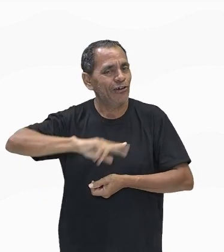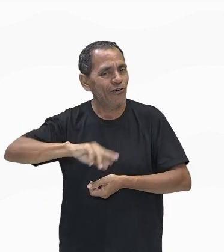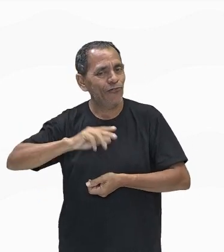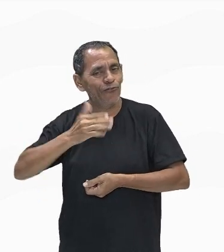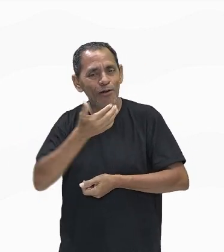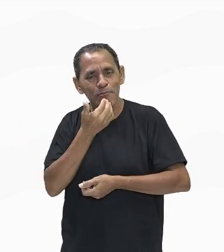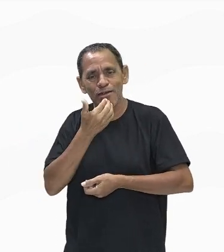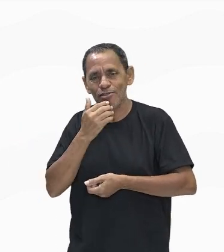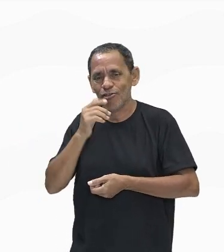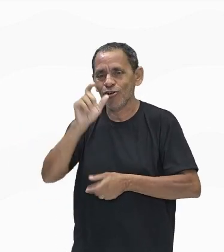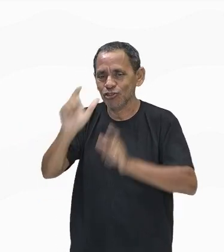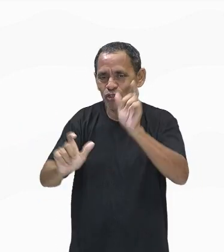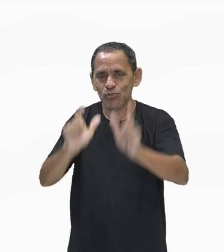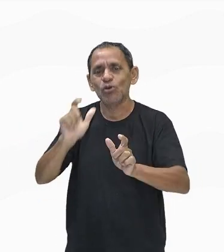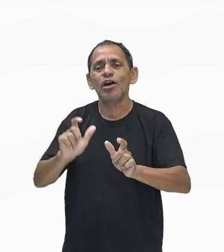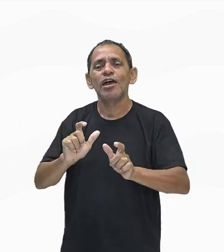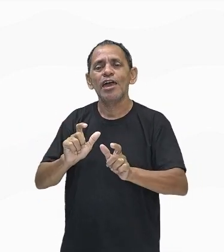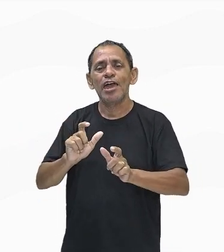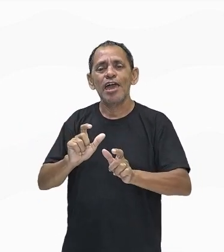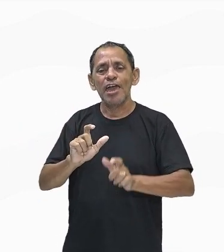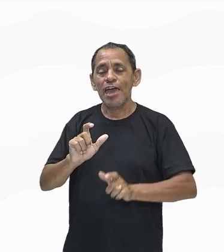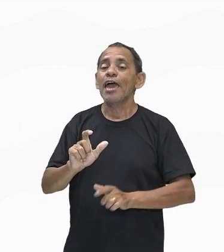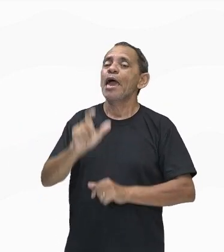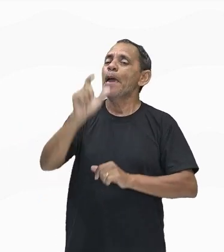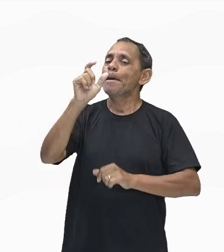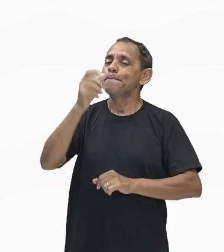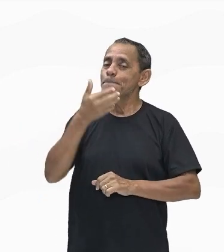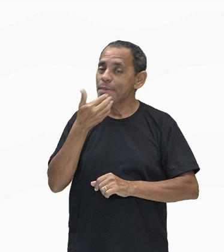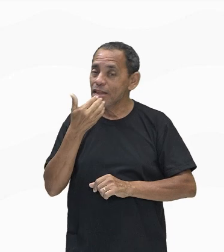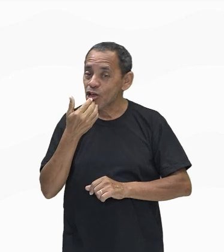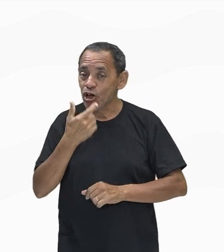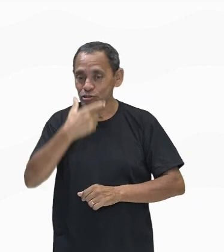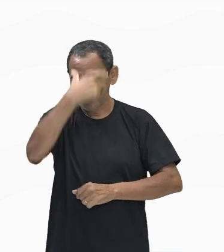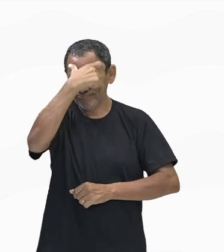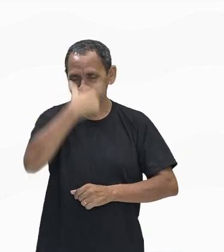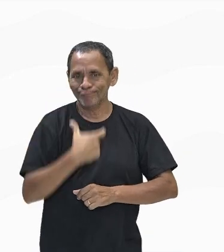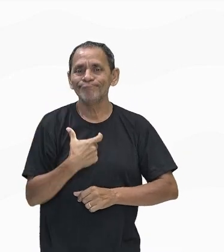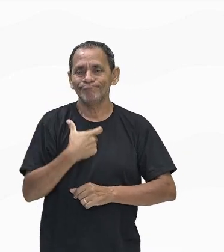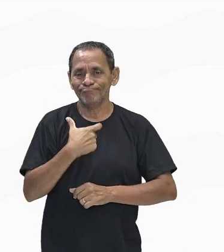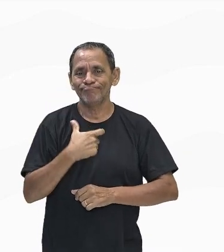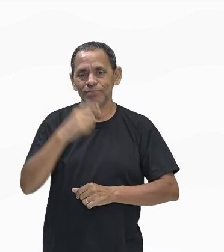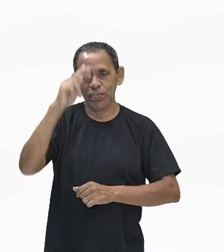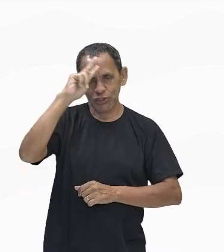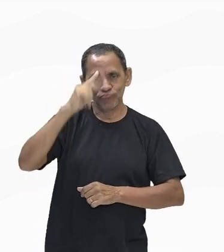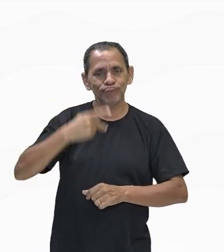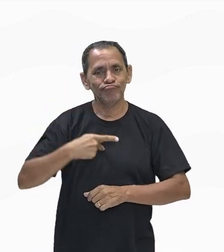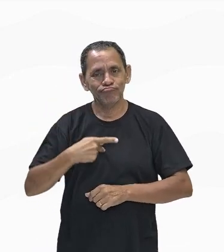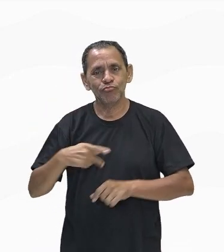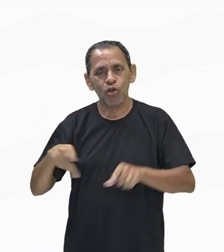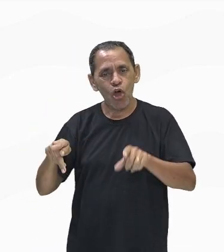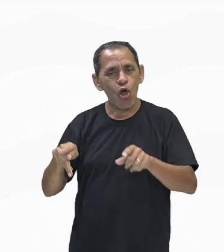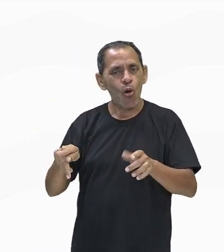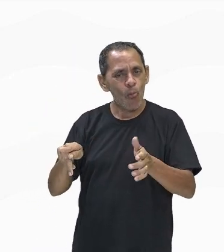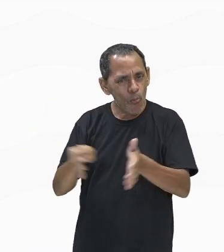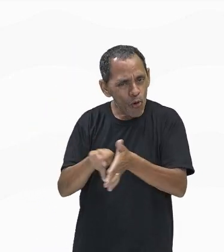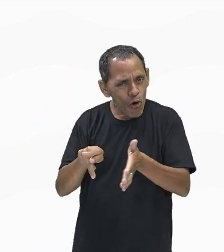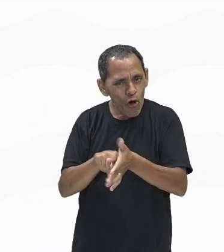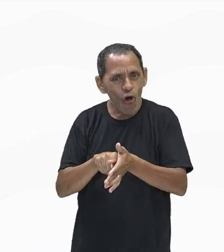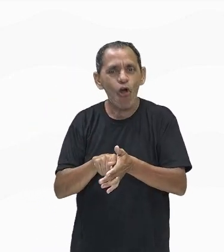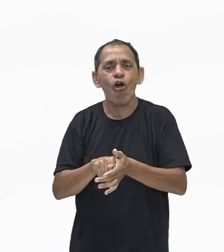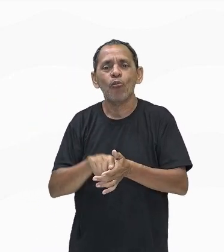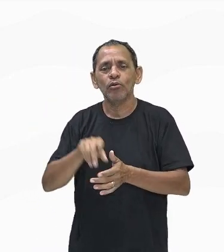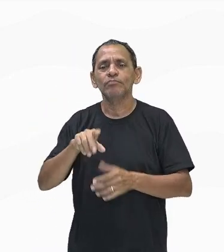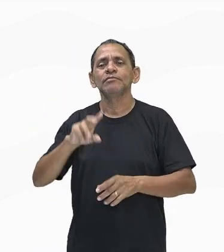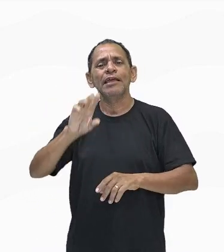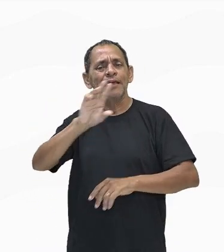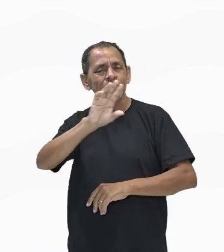versão de mim mesmo a cada dia, tá? Então, gente, aqui não é competição. Ninguém está